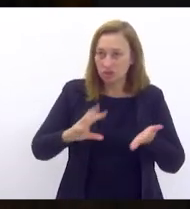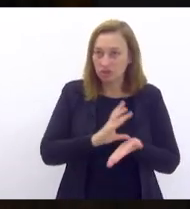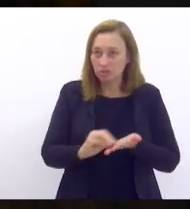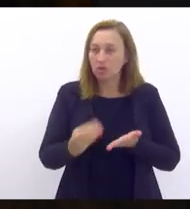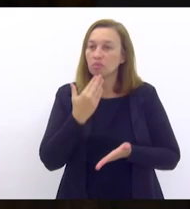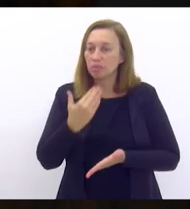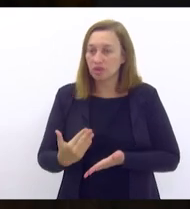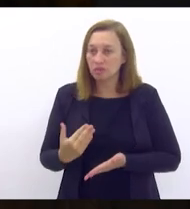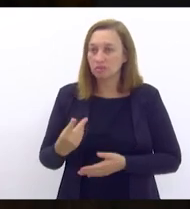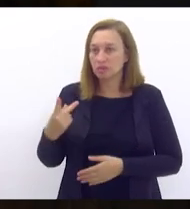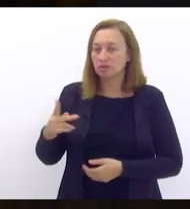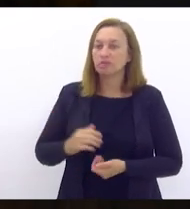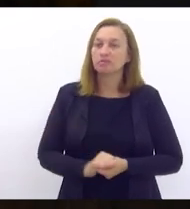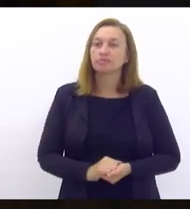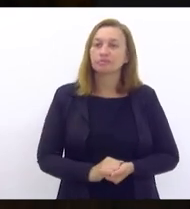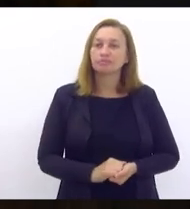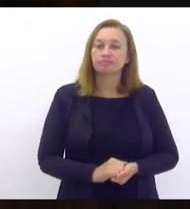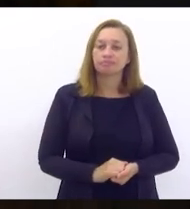a pedido do autor.